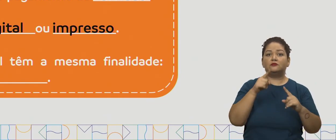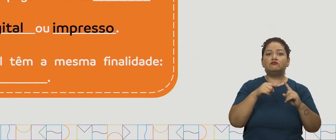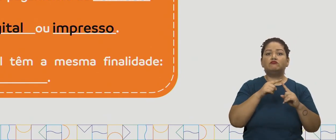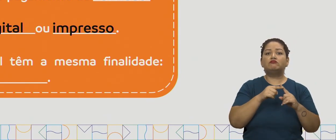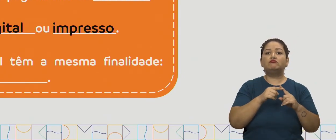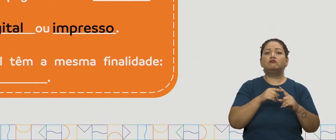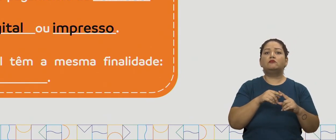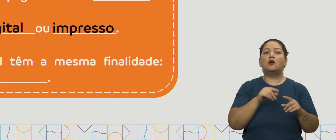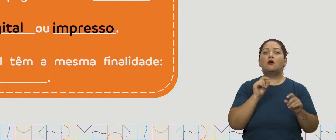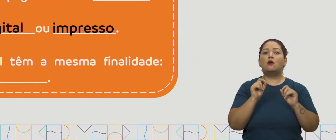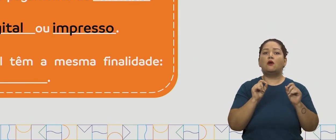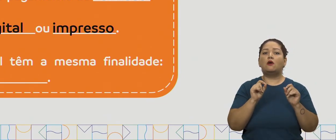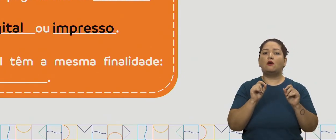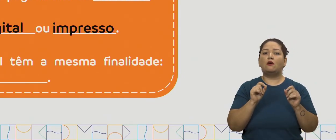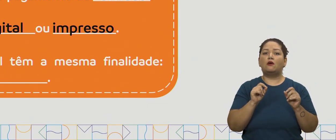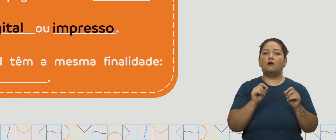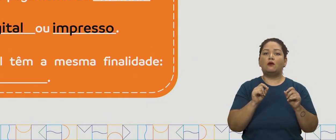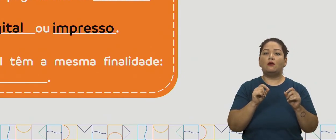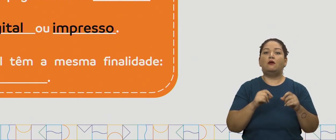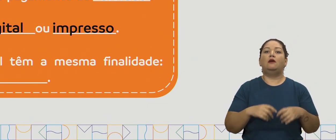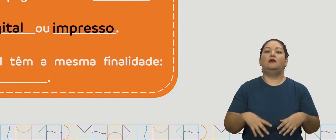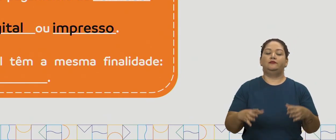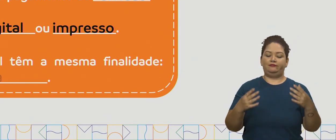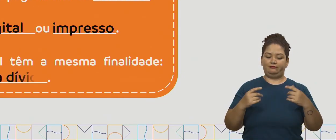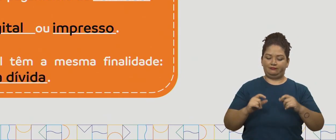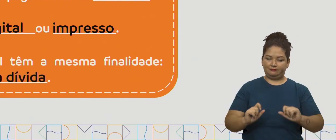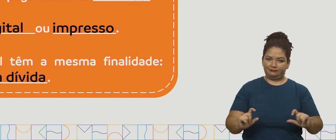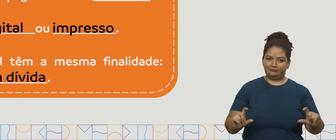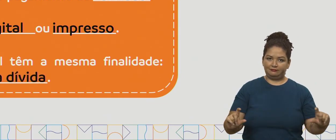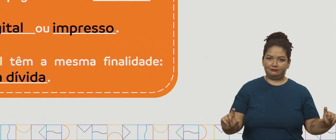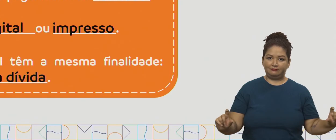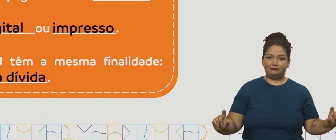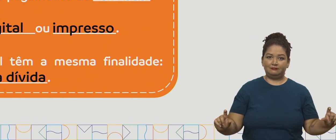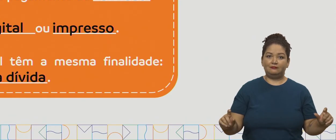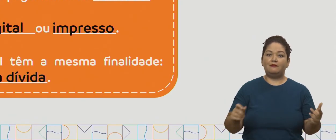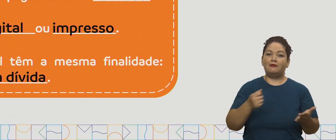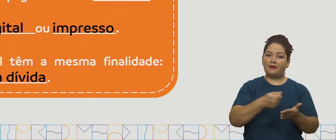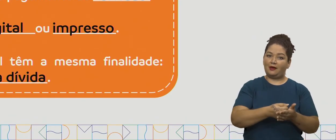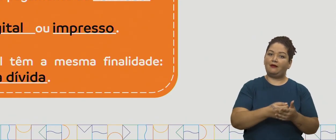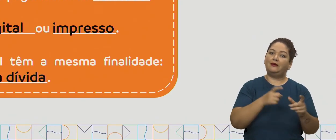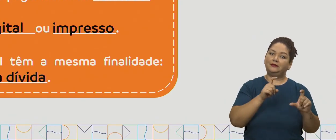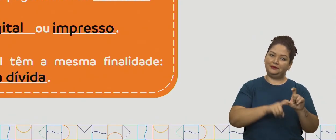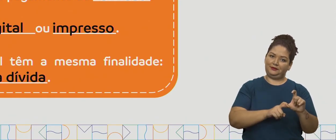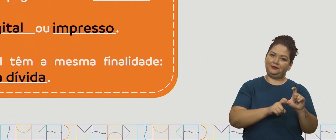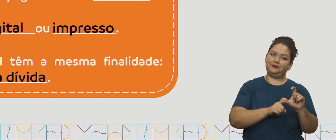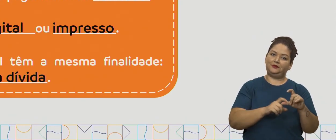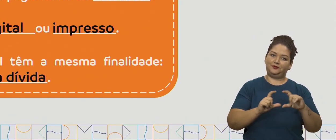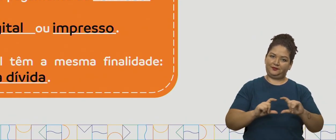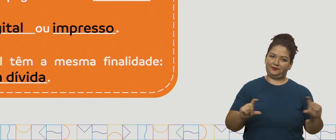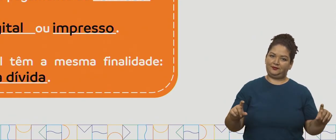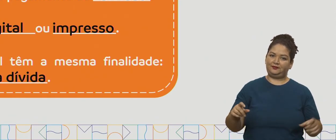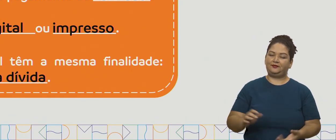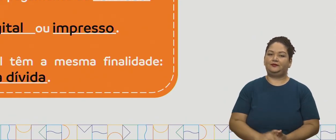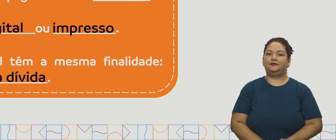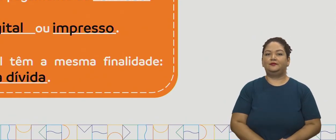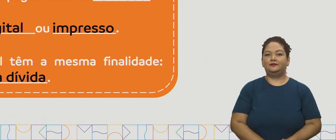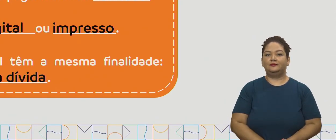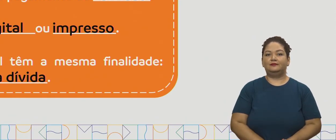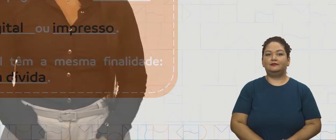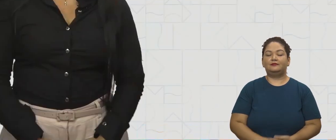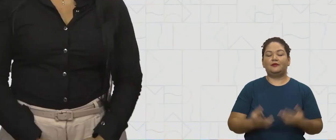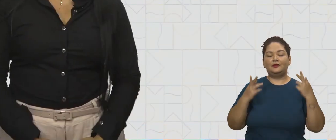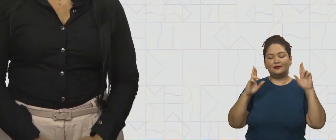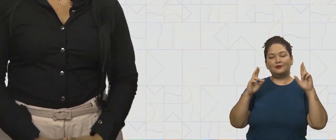mesma finalidade. Qual é essa finalidade, gente? Vamos lá? O pagamento de uma dívida. Exatamente